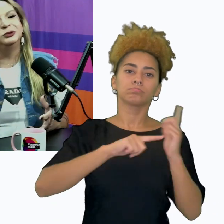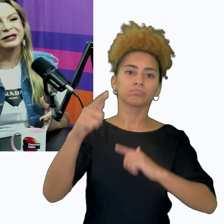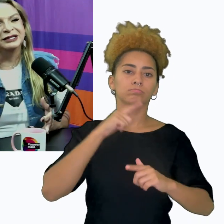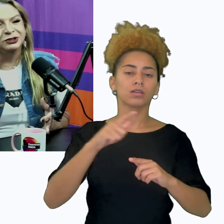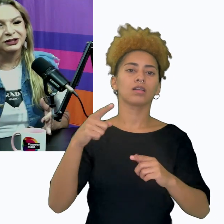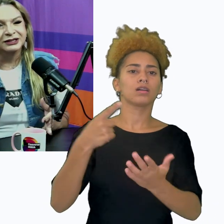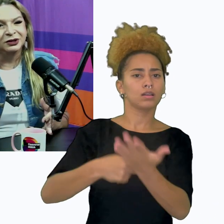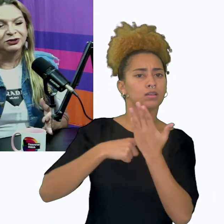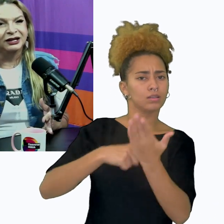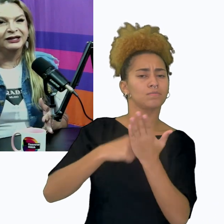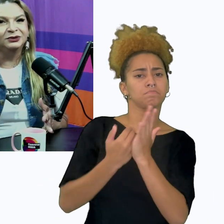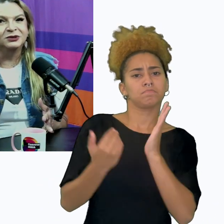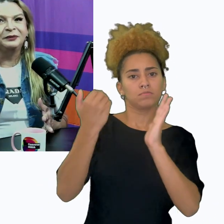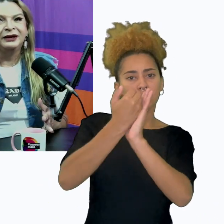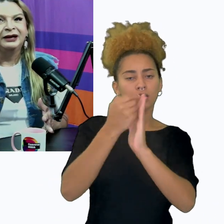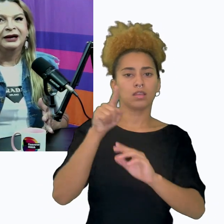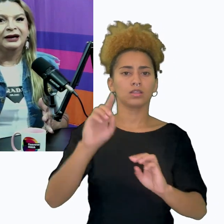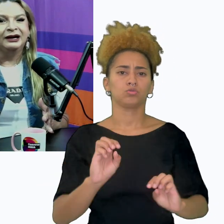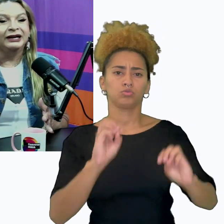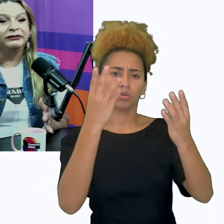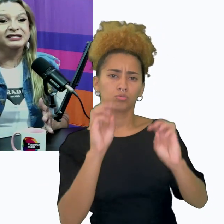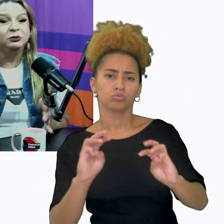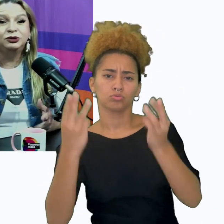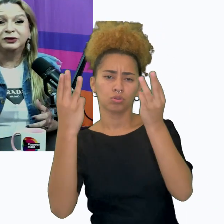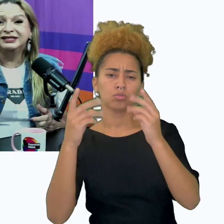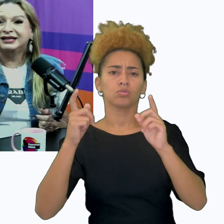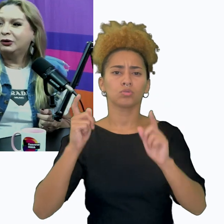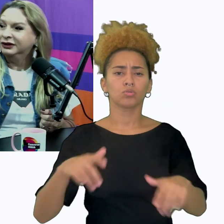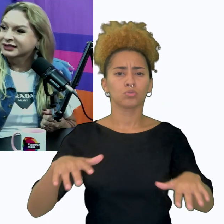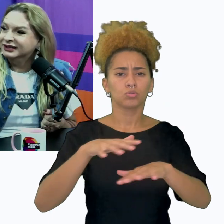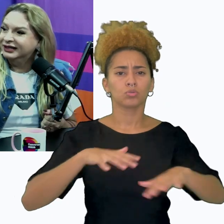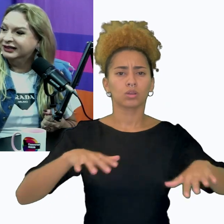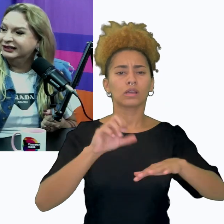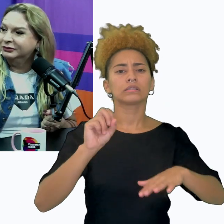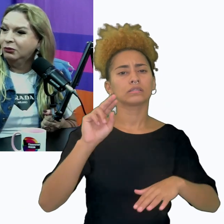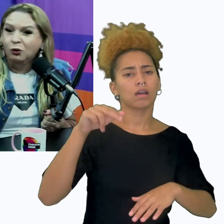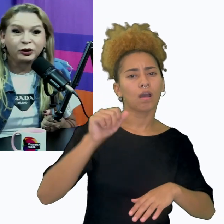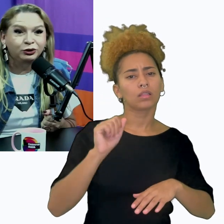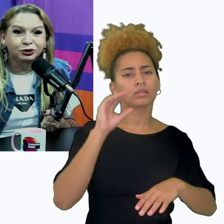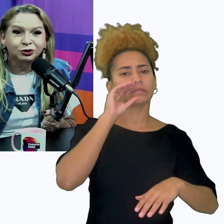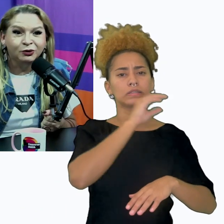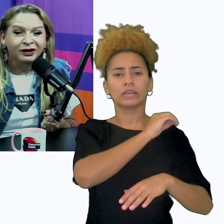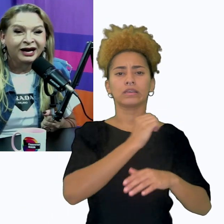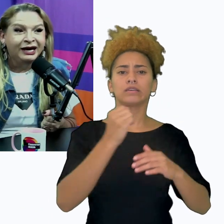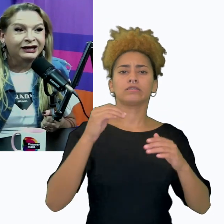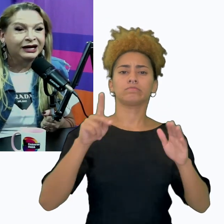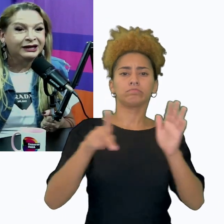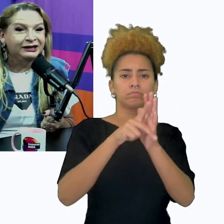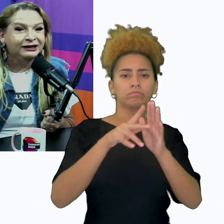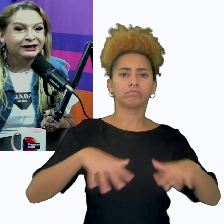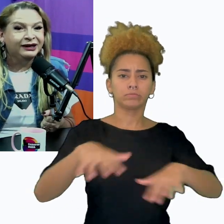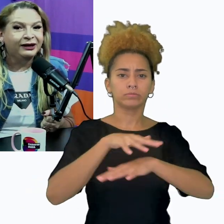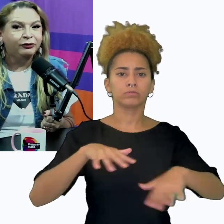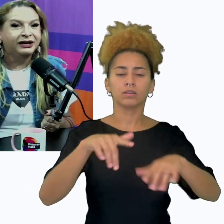de presente esses novos talentos, a Lena fazia muito show em saunas, né, Lena? Era. Muito show. E